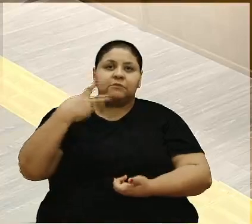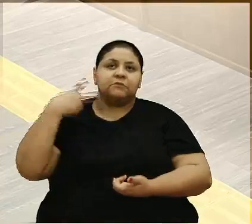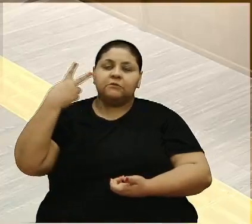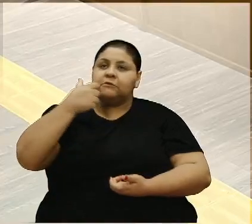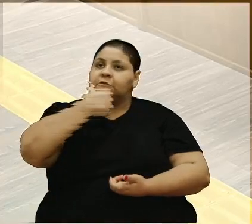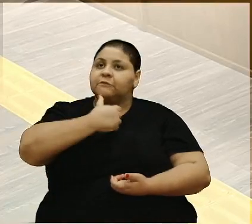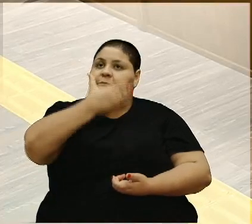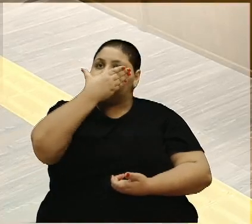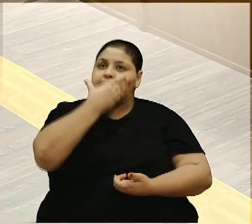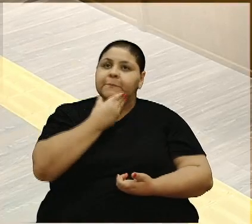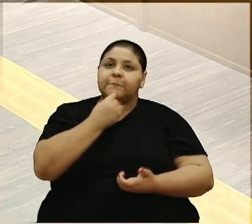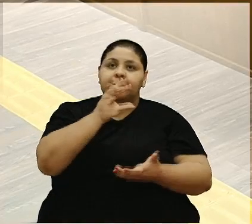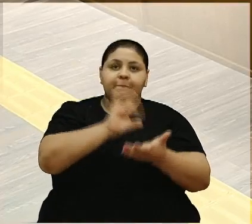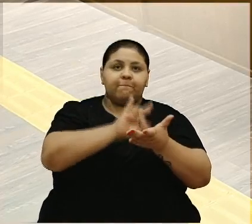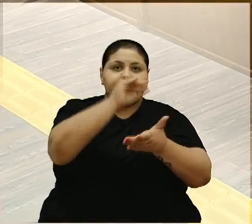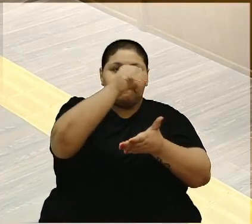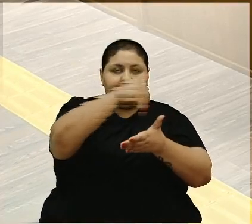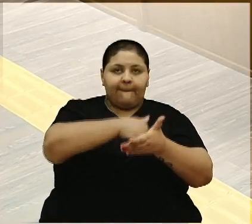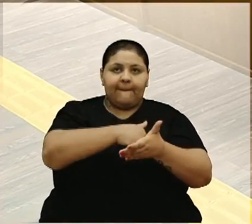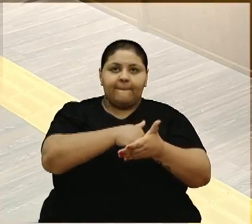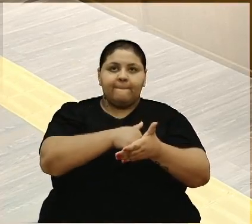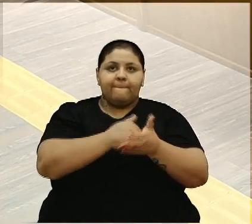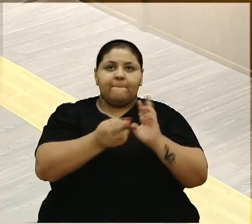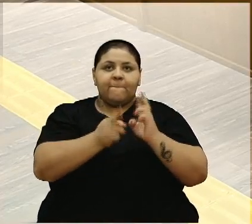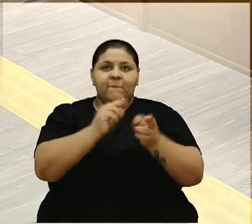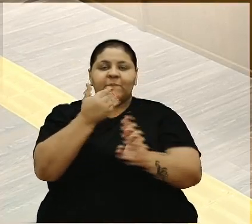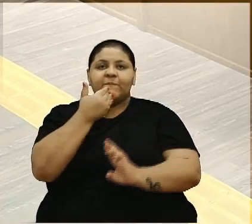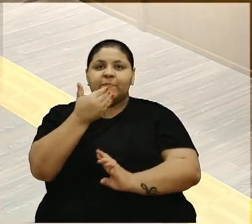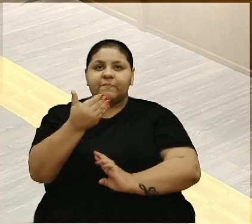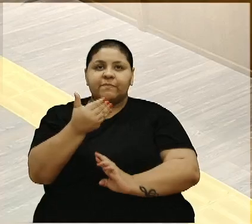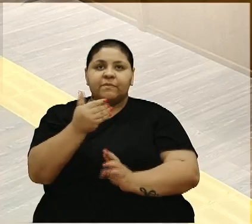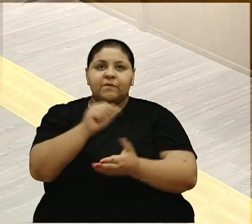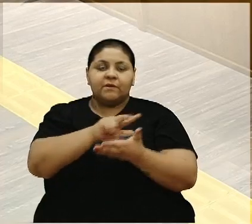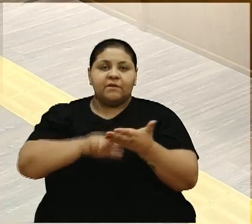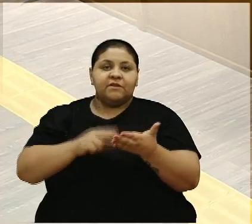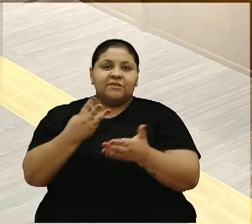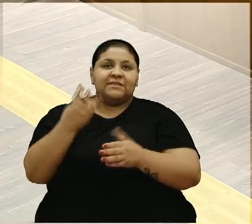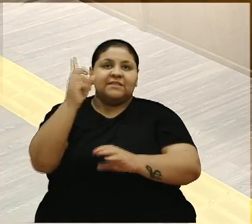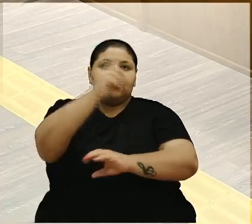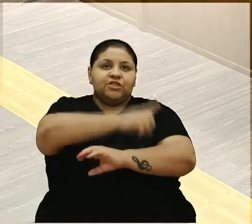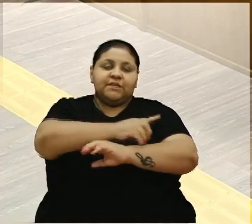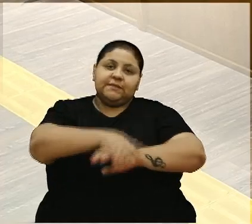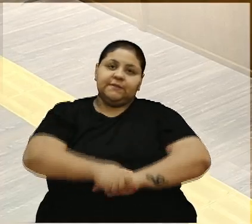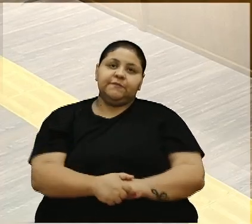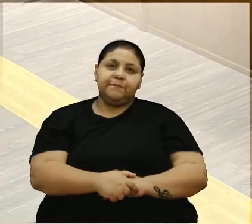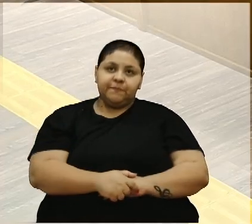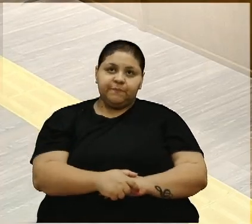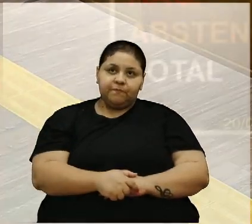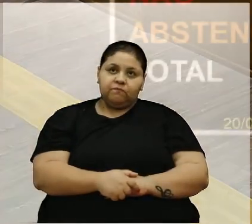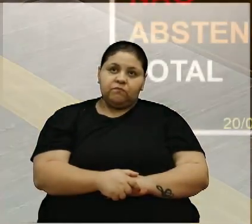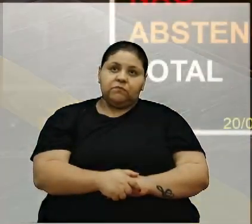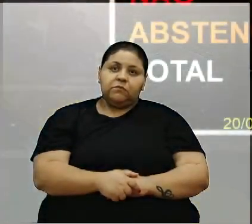Vereadoras e vereadores que registrem seus votos em relação ao pedido de vista de 3 dias.